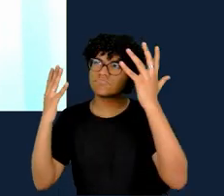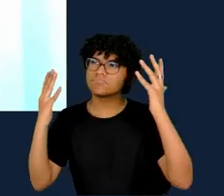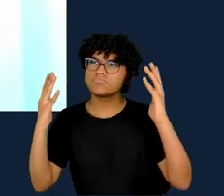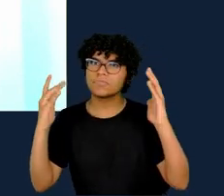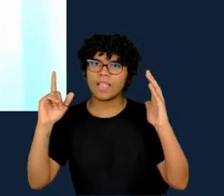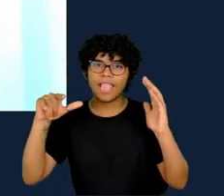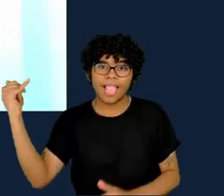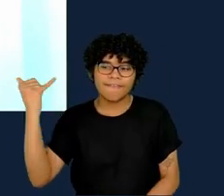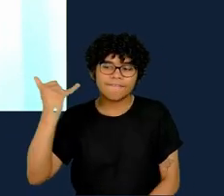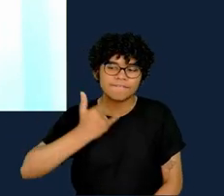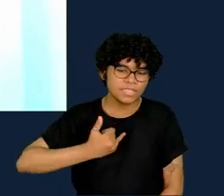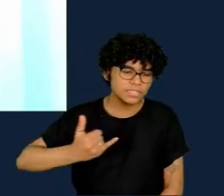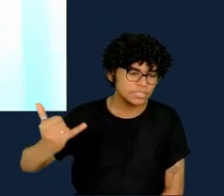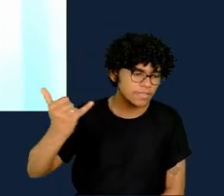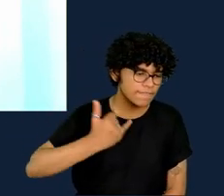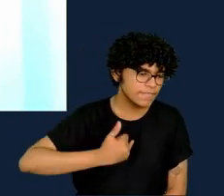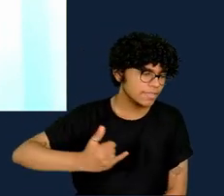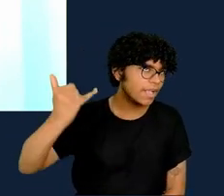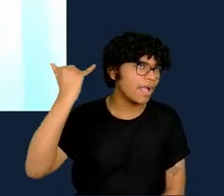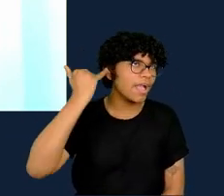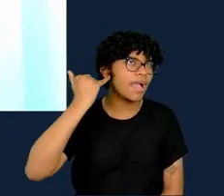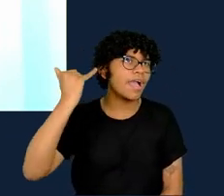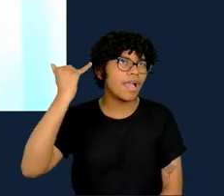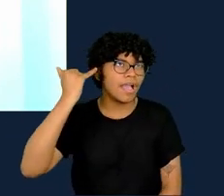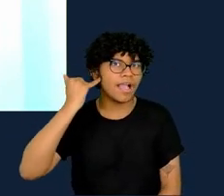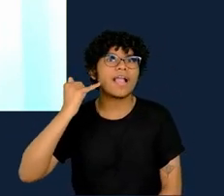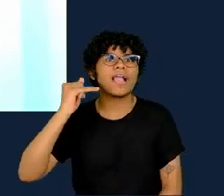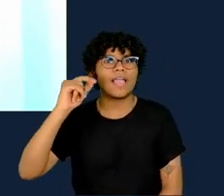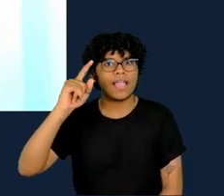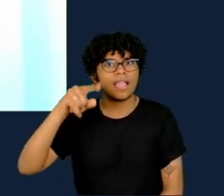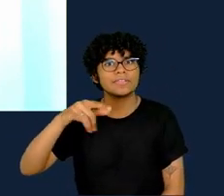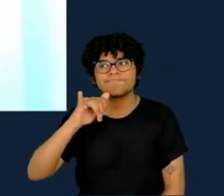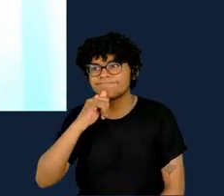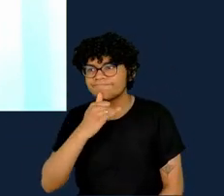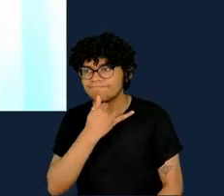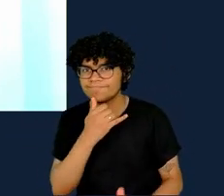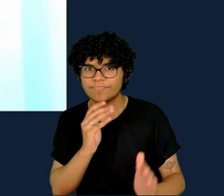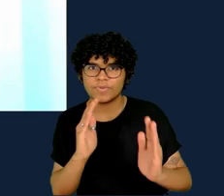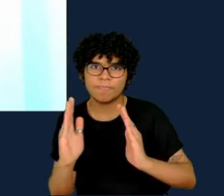esses momentos de tristeza, de perdas,